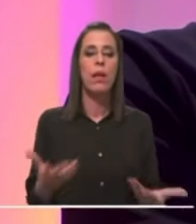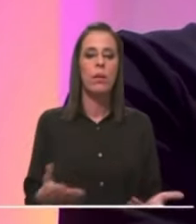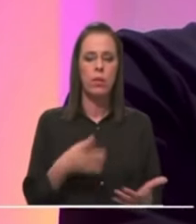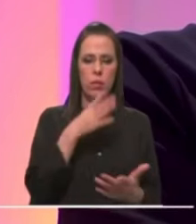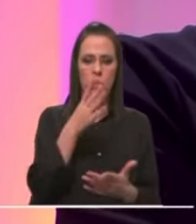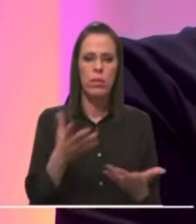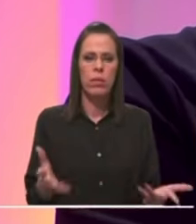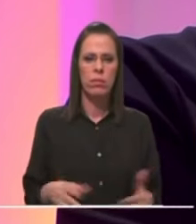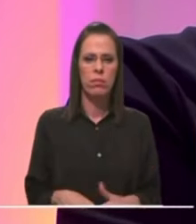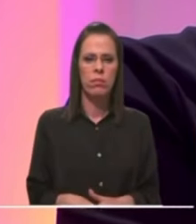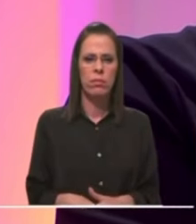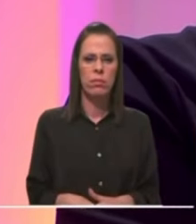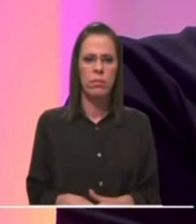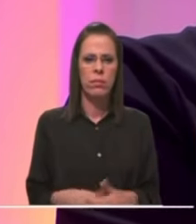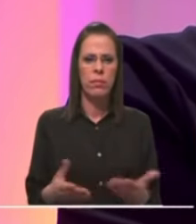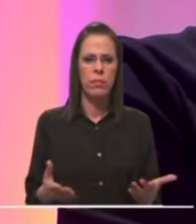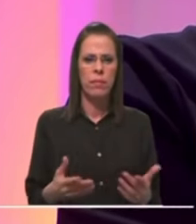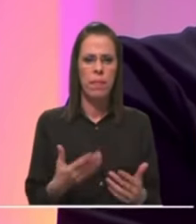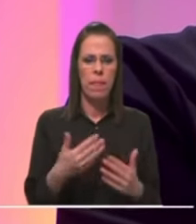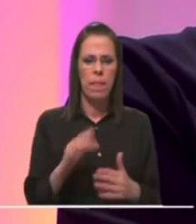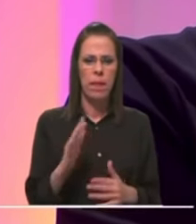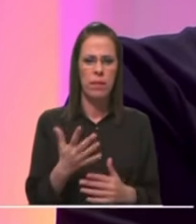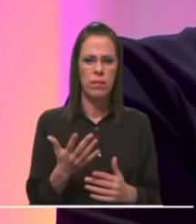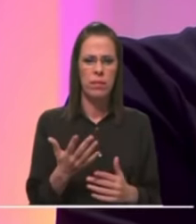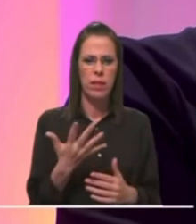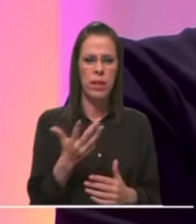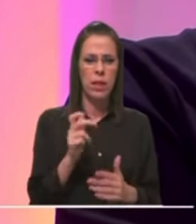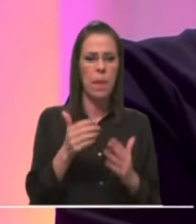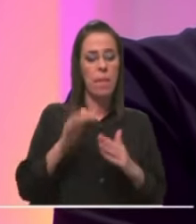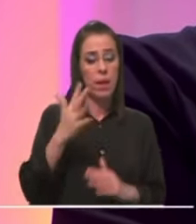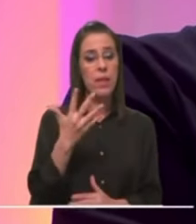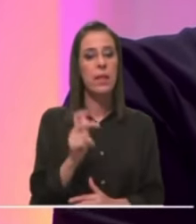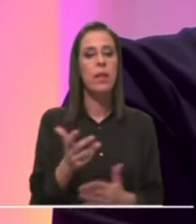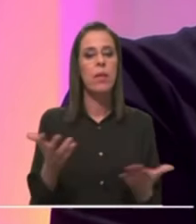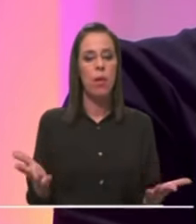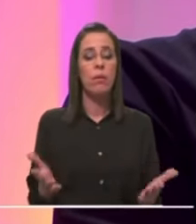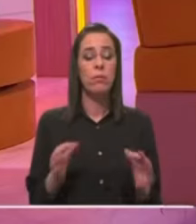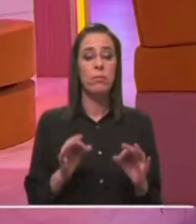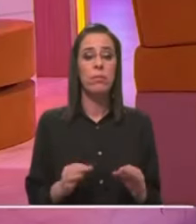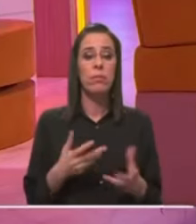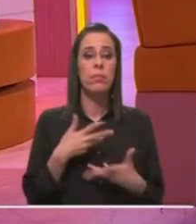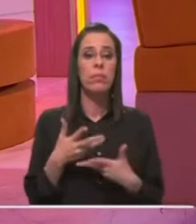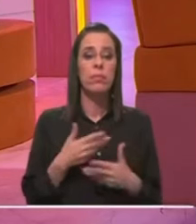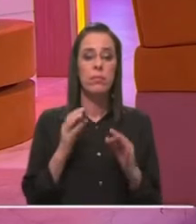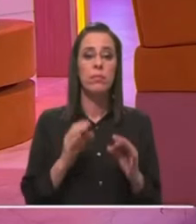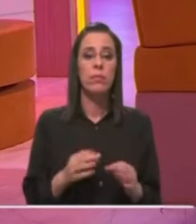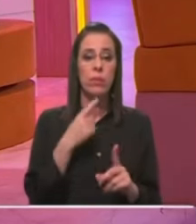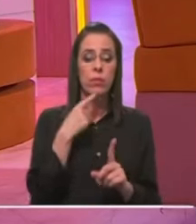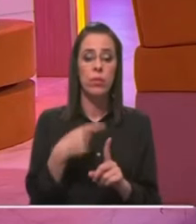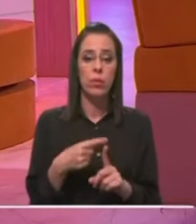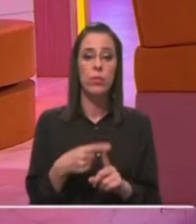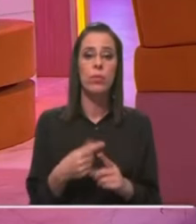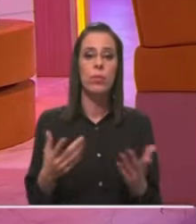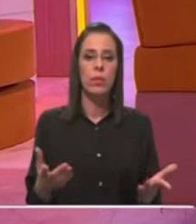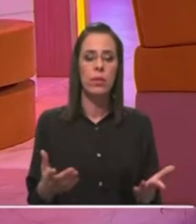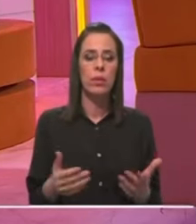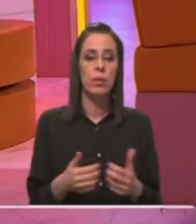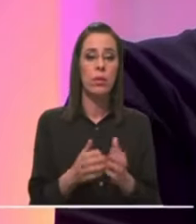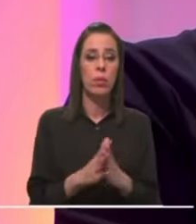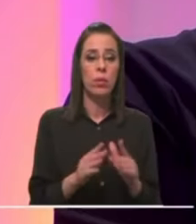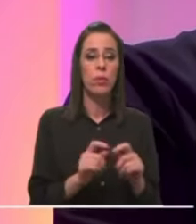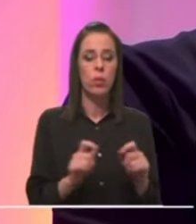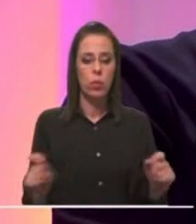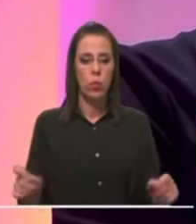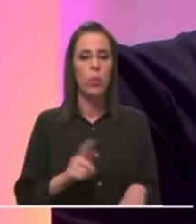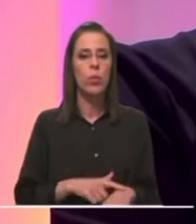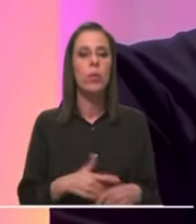Como Tu disseste penso que de mais mais mais do que 5 anos e foi foi uma relação muito positiva durante Praticamente todo